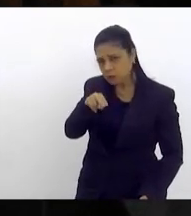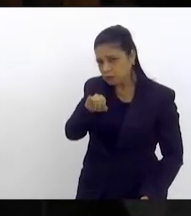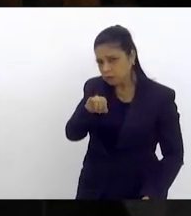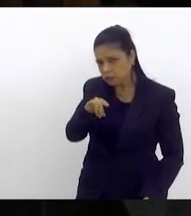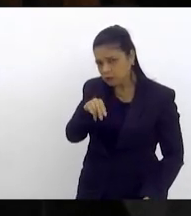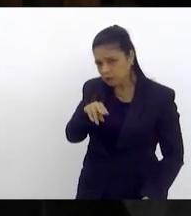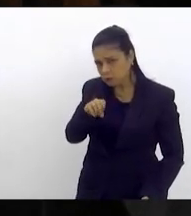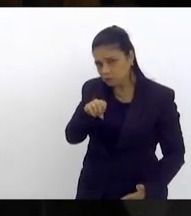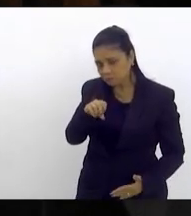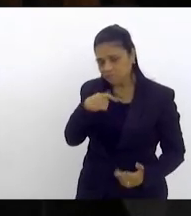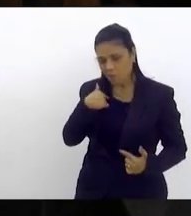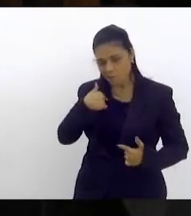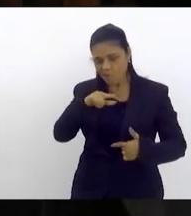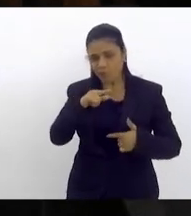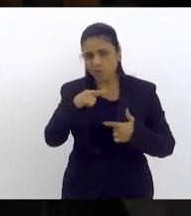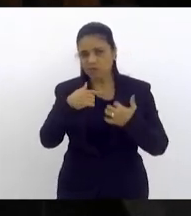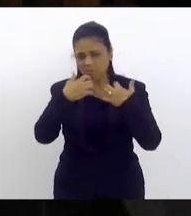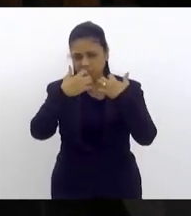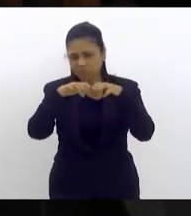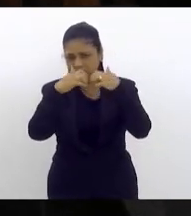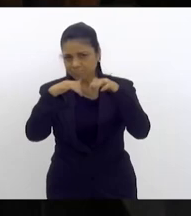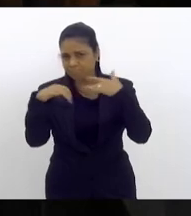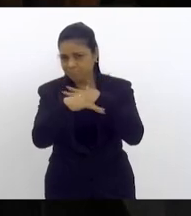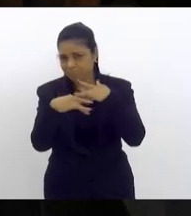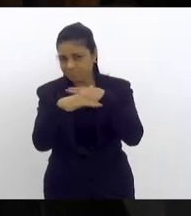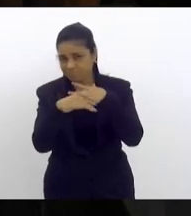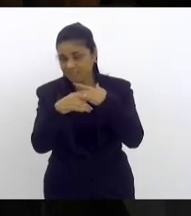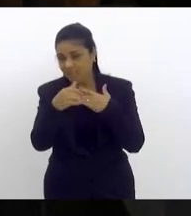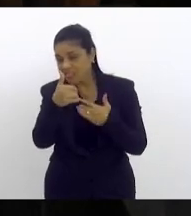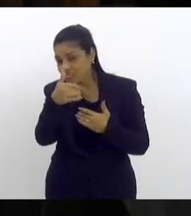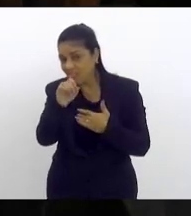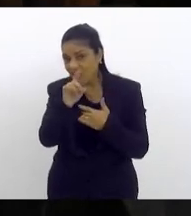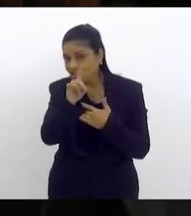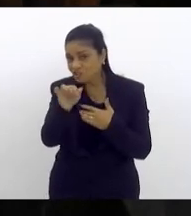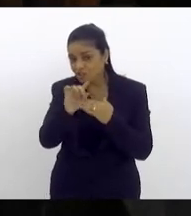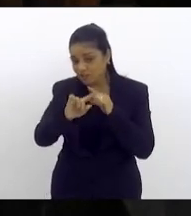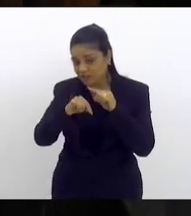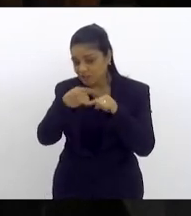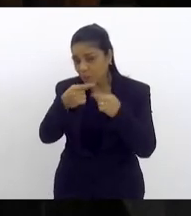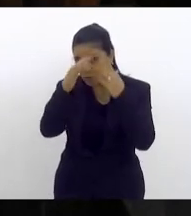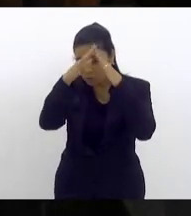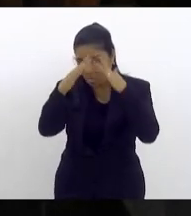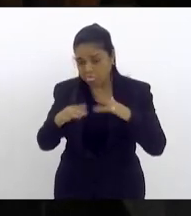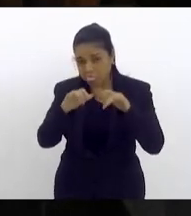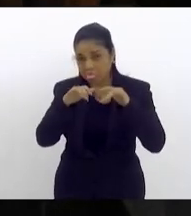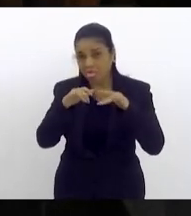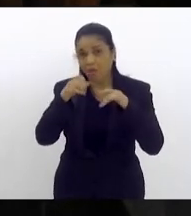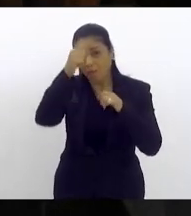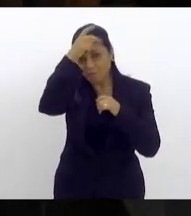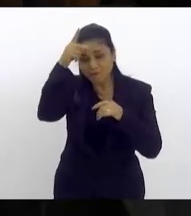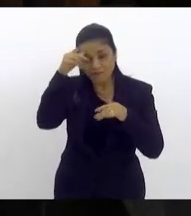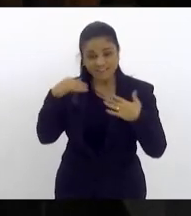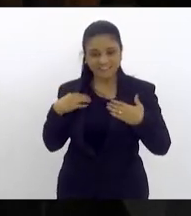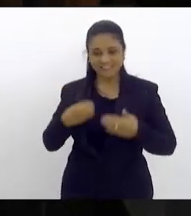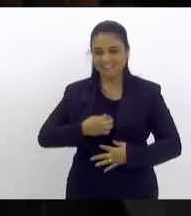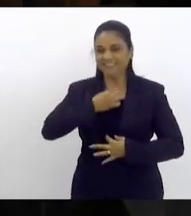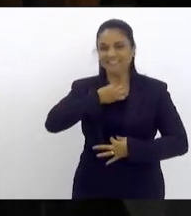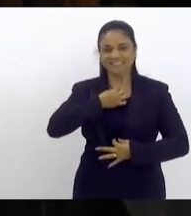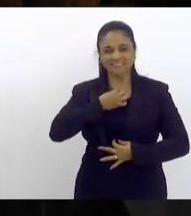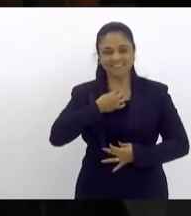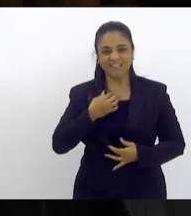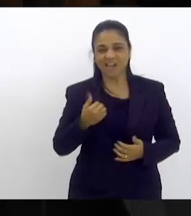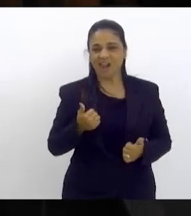Deputado Anderson Moraes 10 dias depois da tragédia todo arrumadinho com roupa de grife